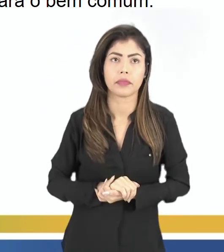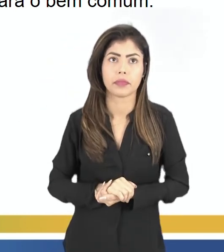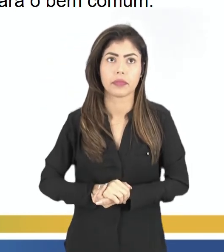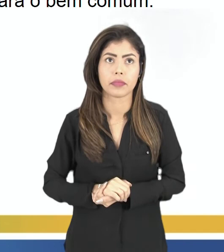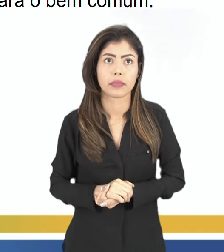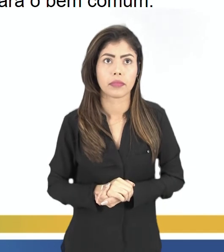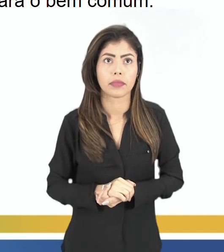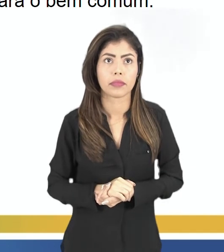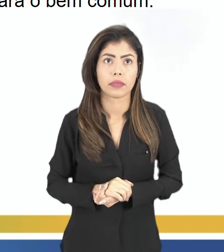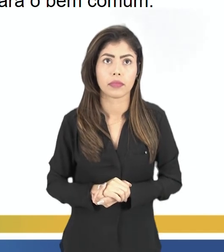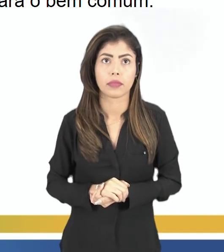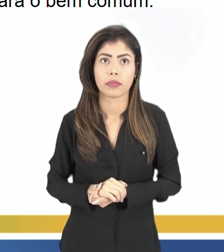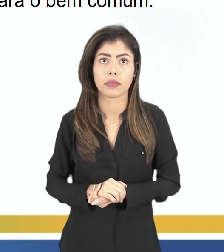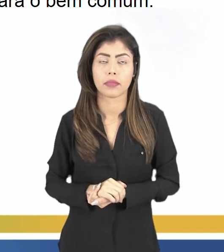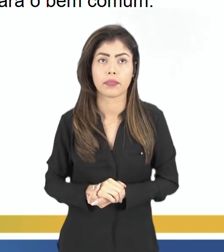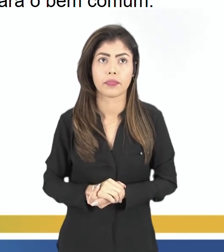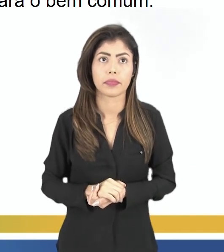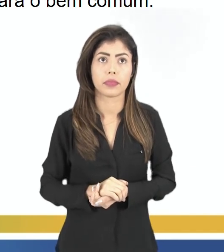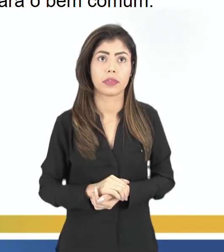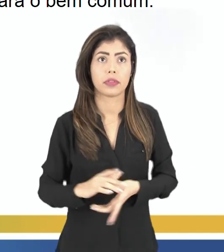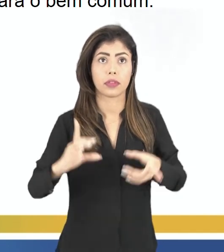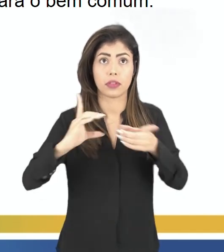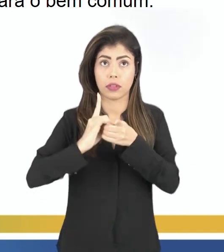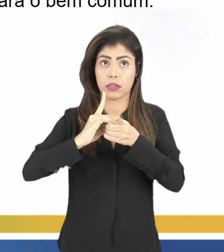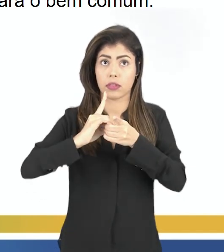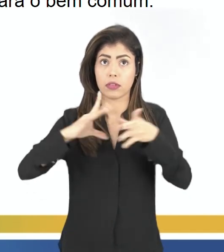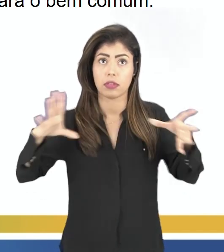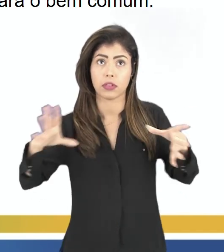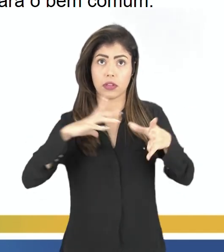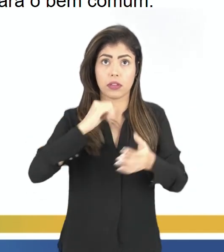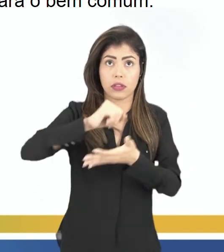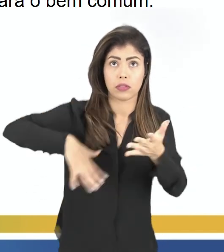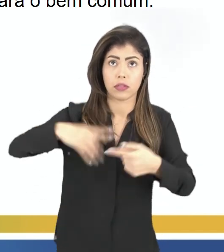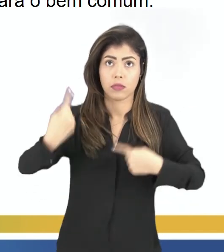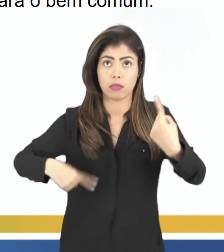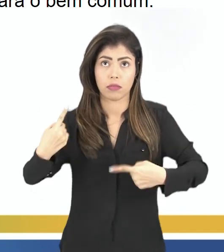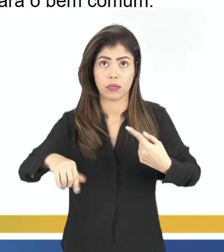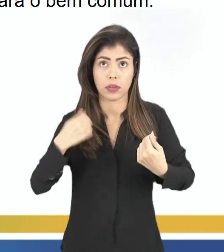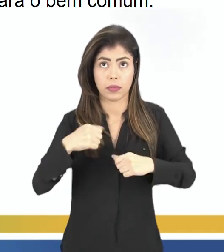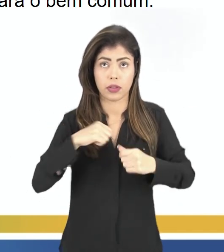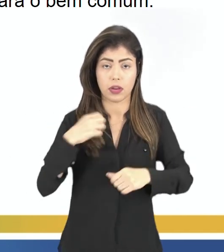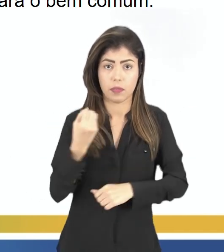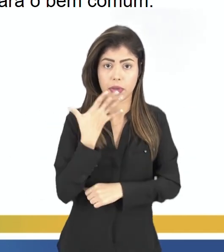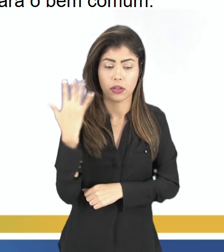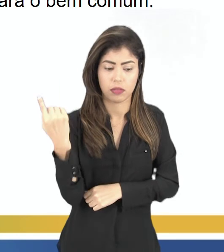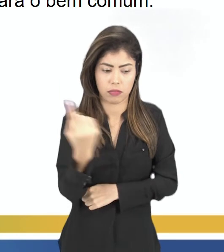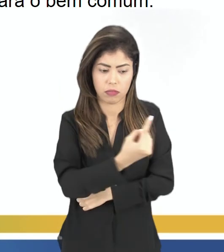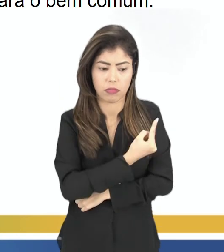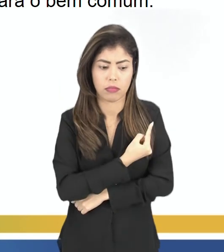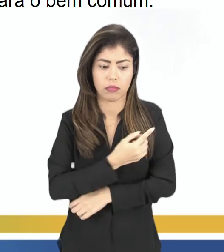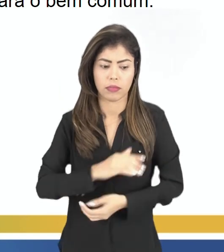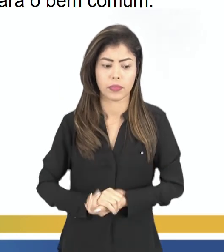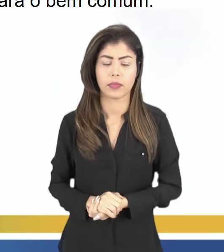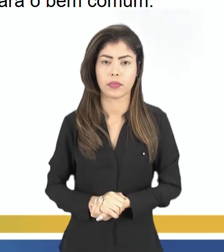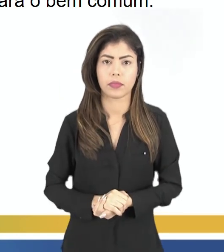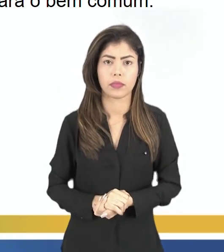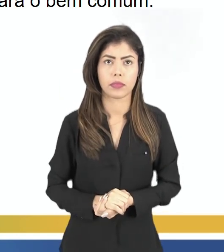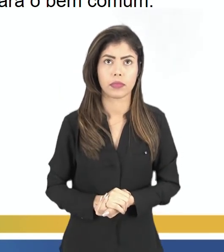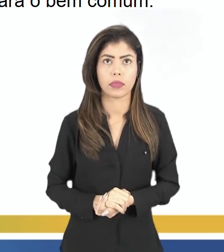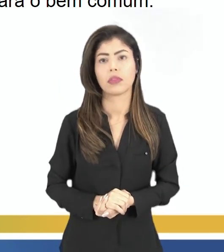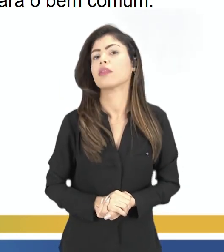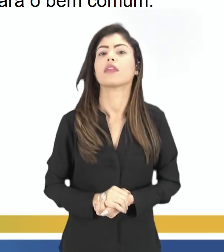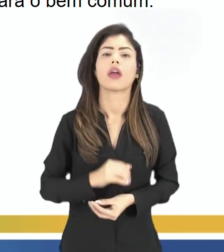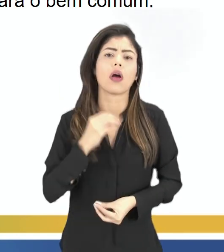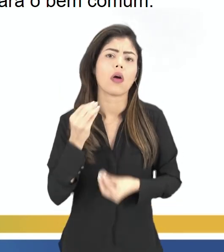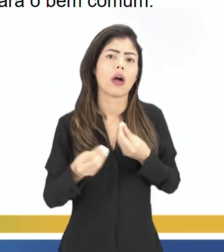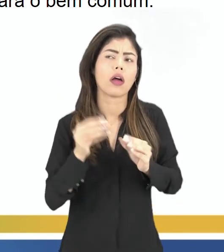corretamente. Eu vou ficar entre a C e a D. A democracia protege as atividades políticas necessárias para o bem comum. Como o texto é